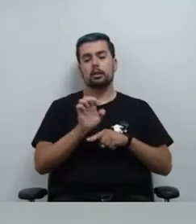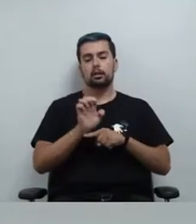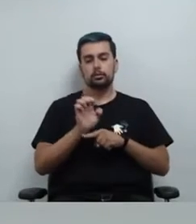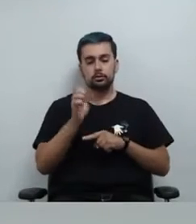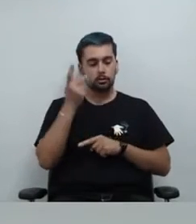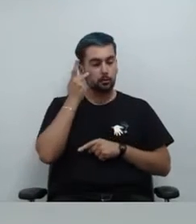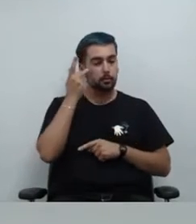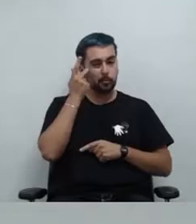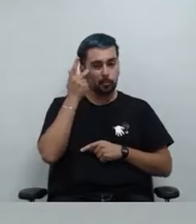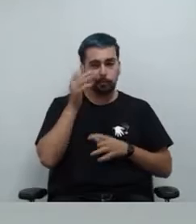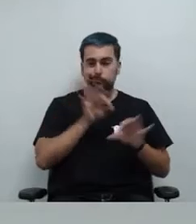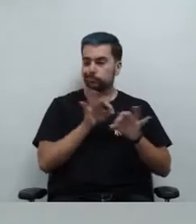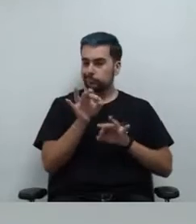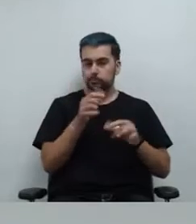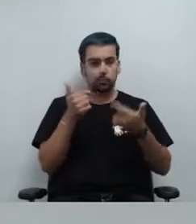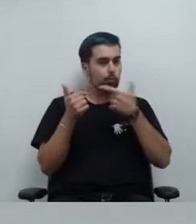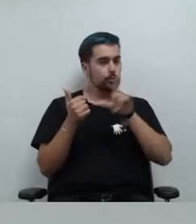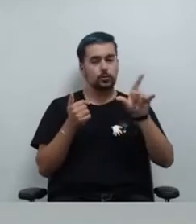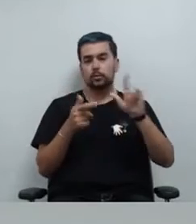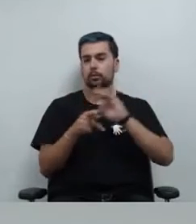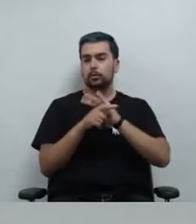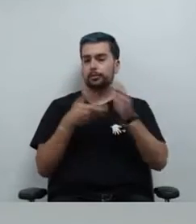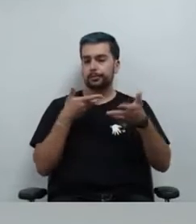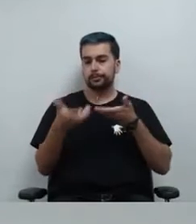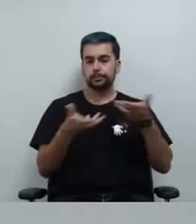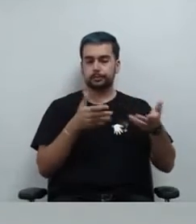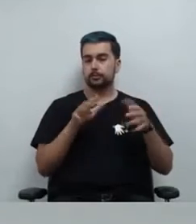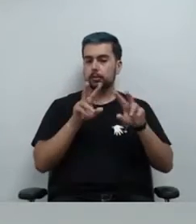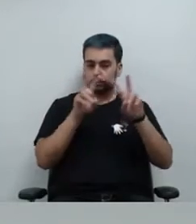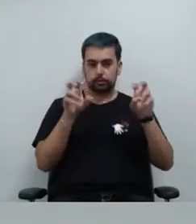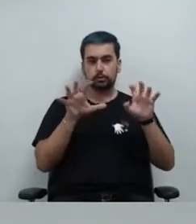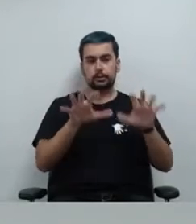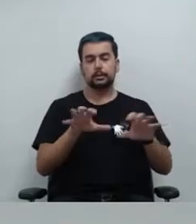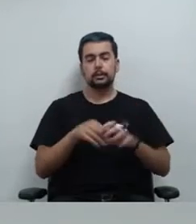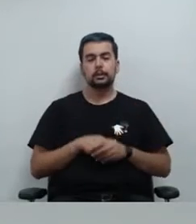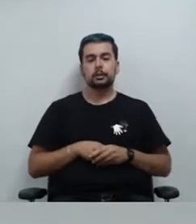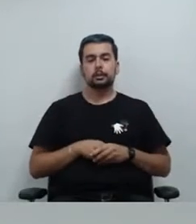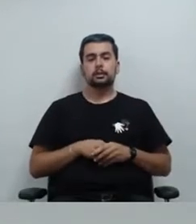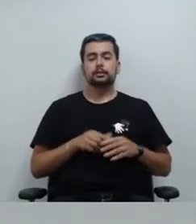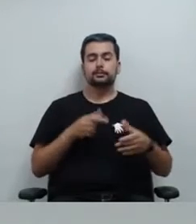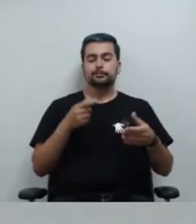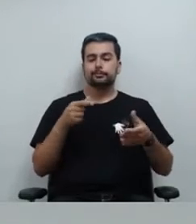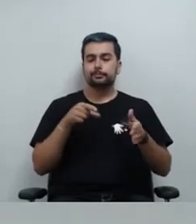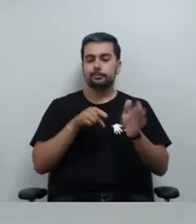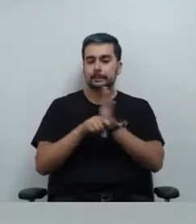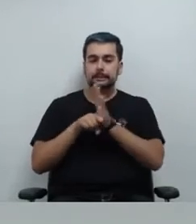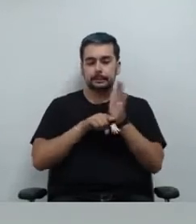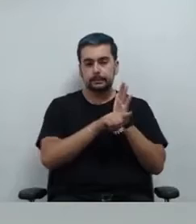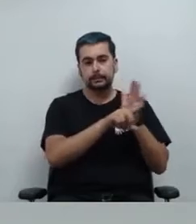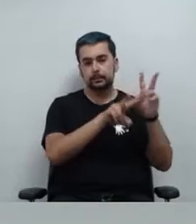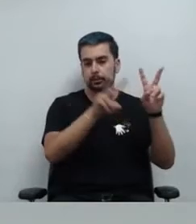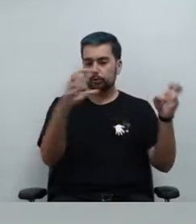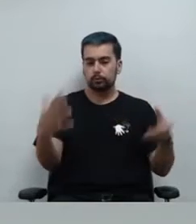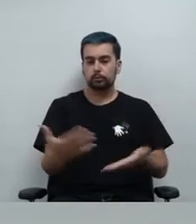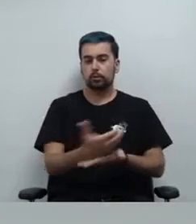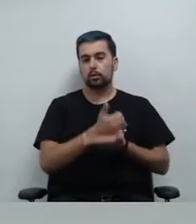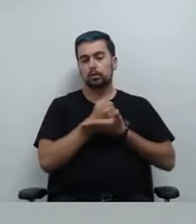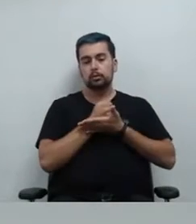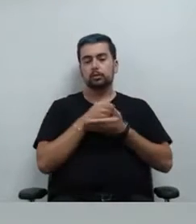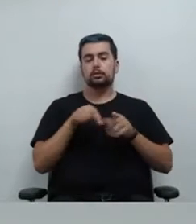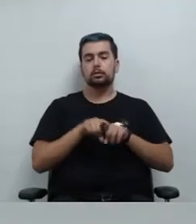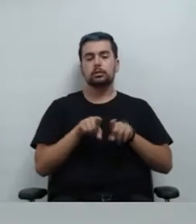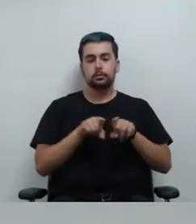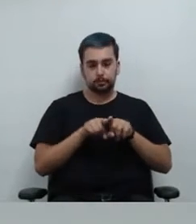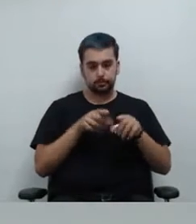não conseguiu organizar uma atuação nessa temática a partir do levantamento de dados, parametrização e uma